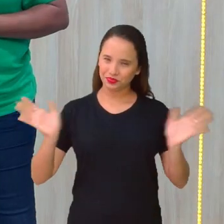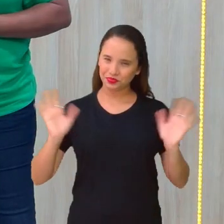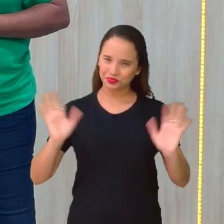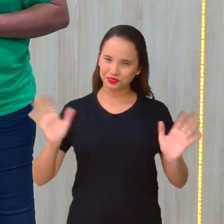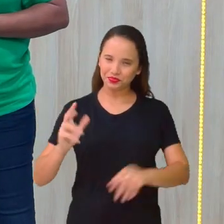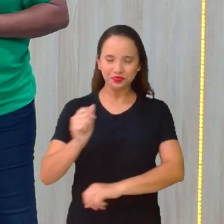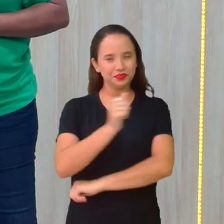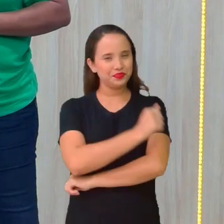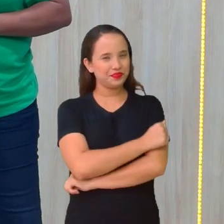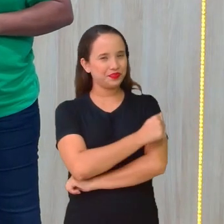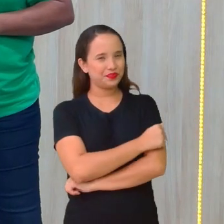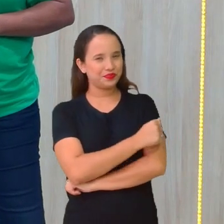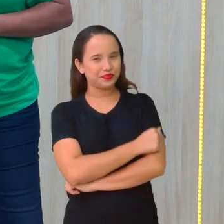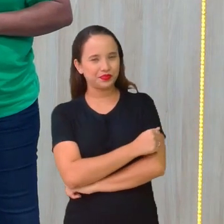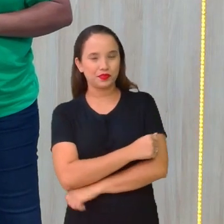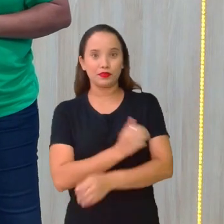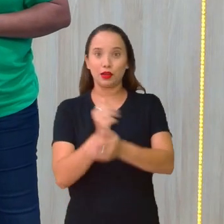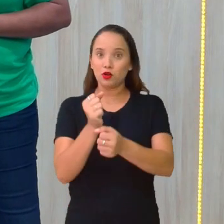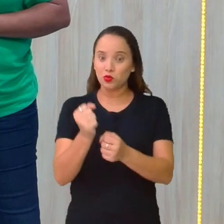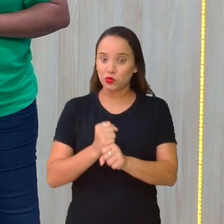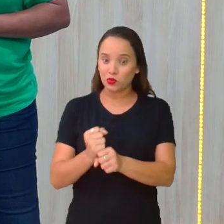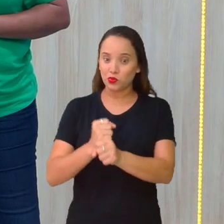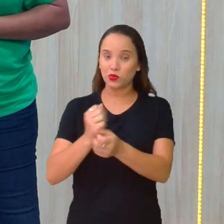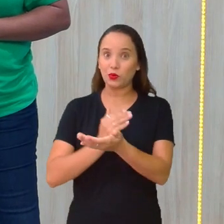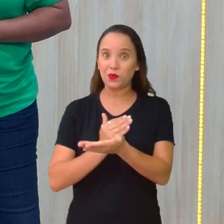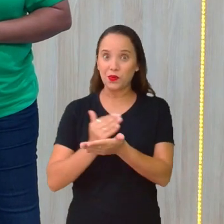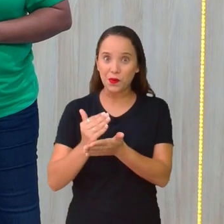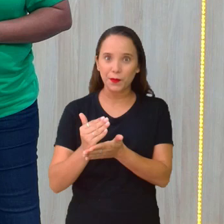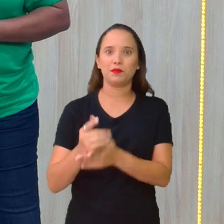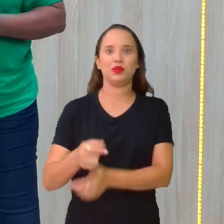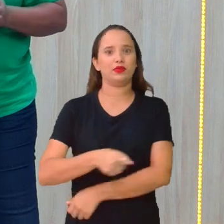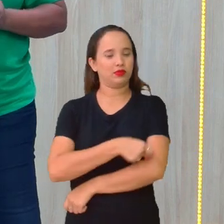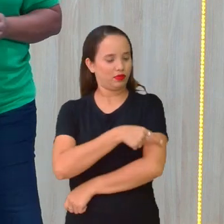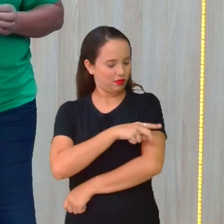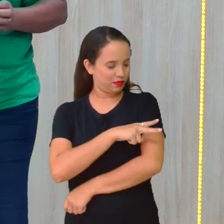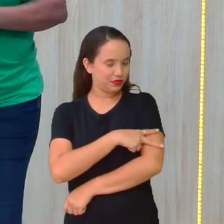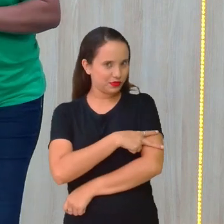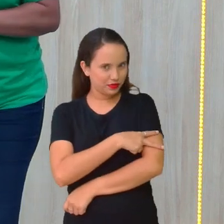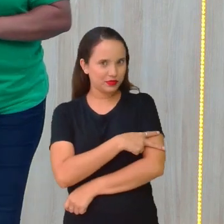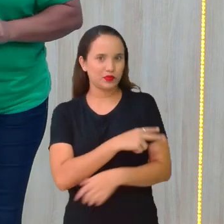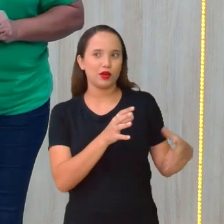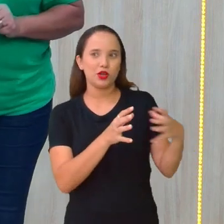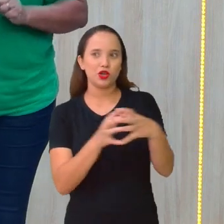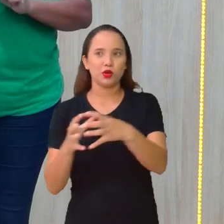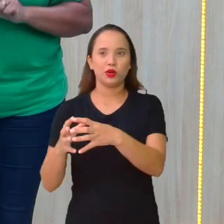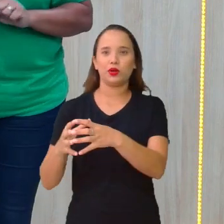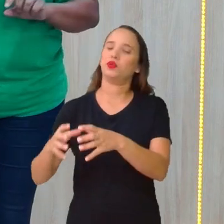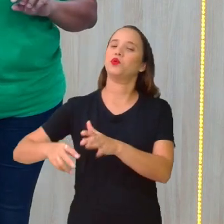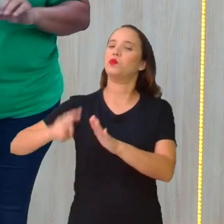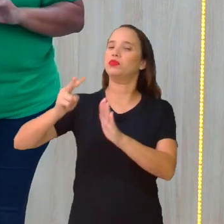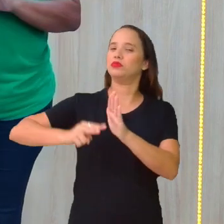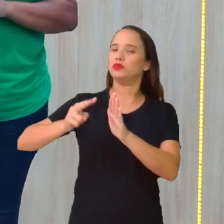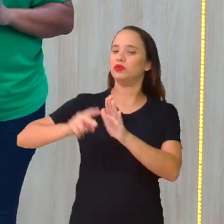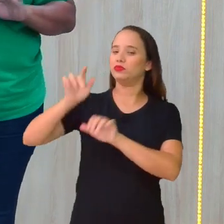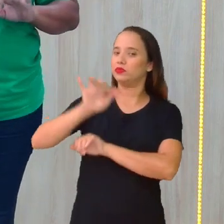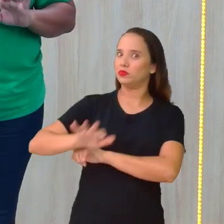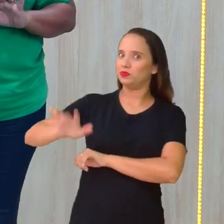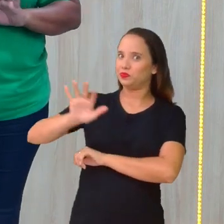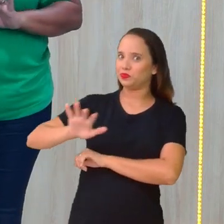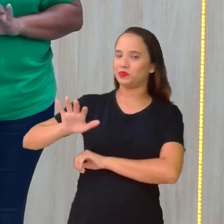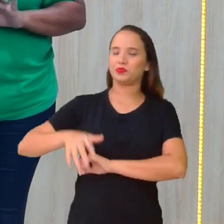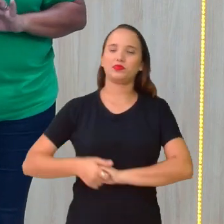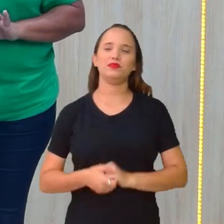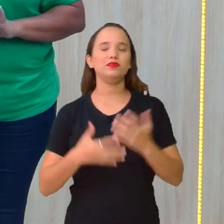Olá, estudantes dos anos iniciais, segundo ano e turmas de alfabetização. Vamos para mais uma aula